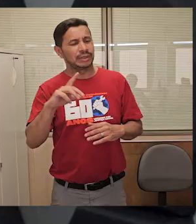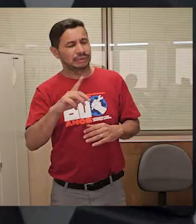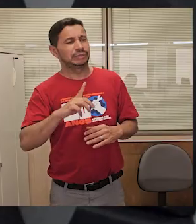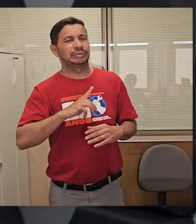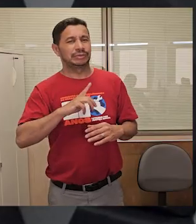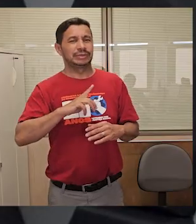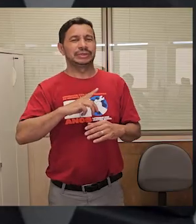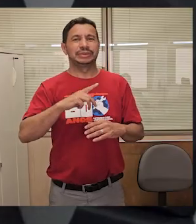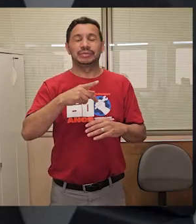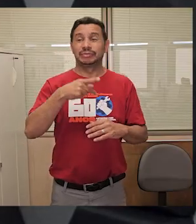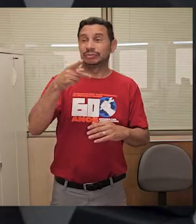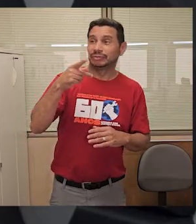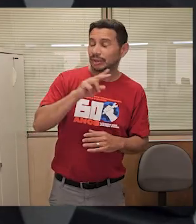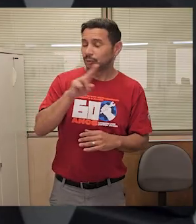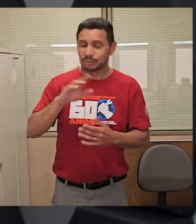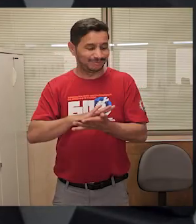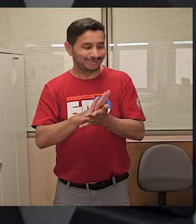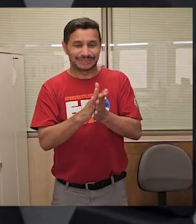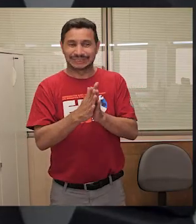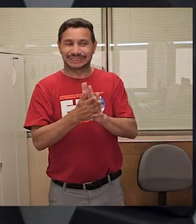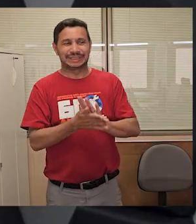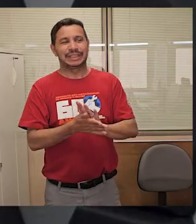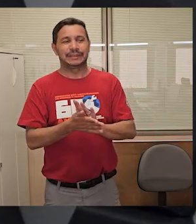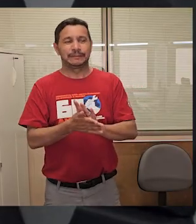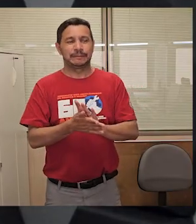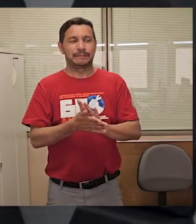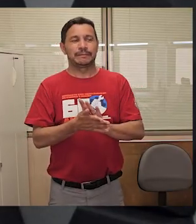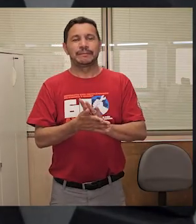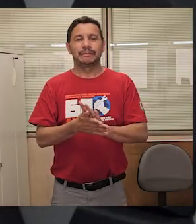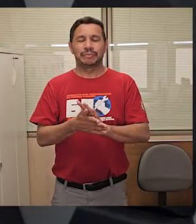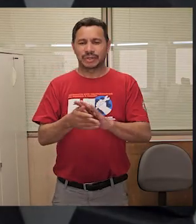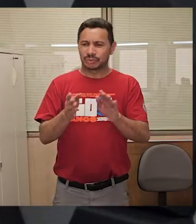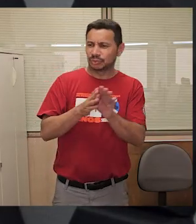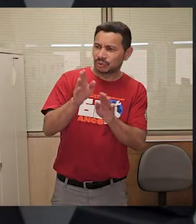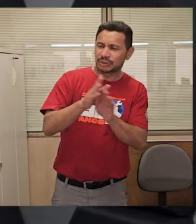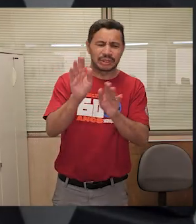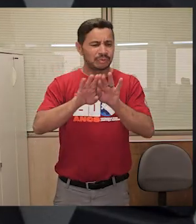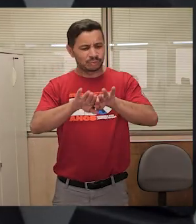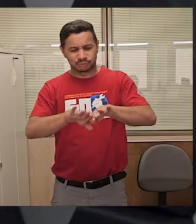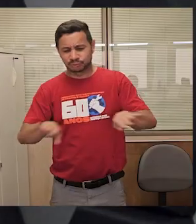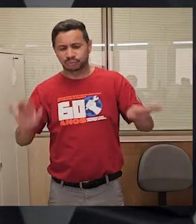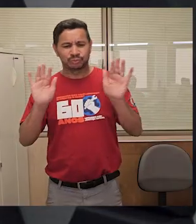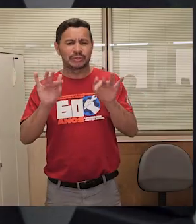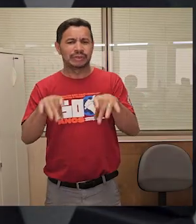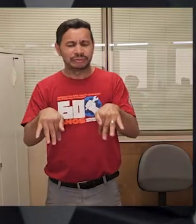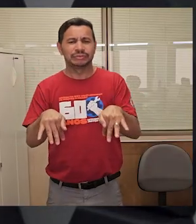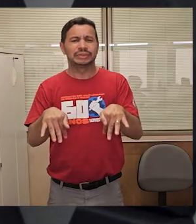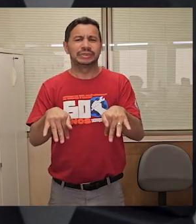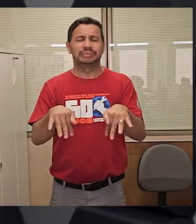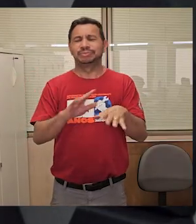daquele que não se pronuncia o nome, esses conselhos foram desarticulados, a maior parte deles. E o conselhão foi